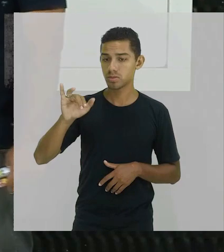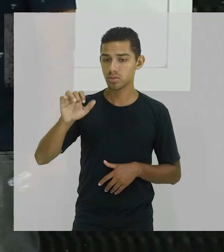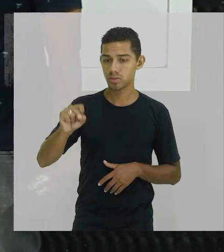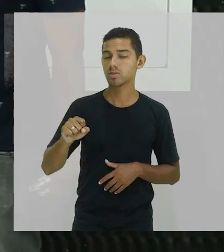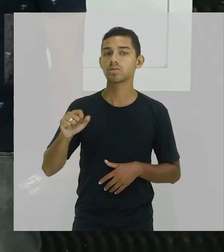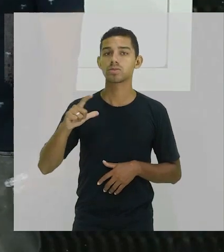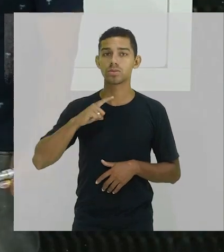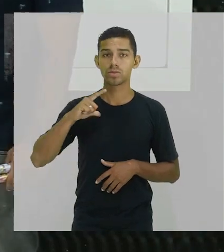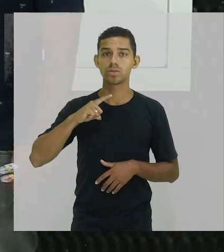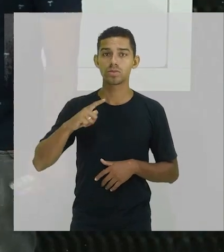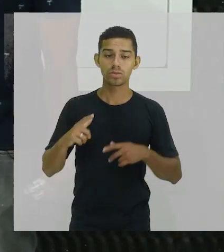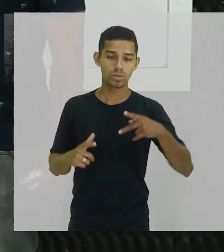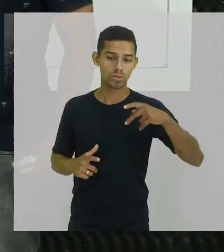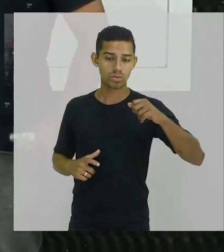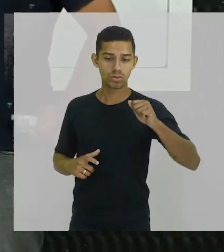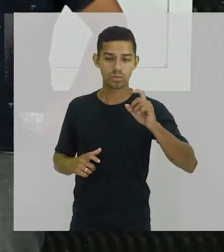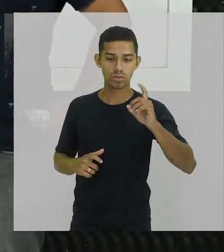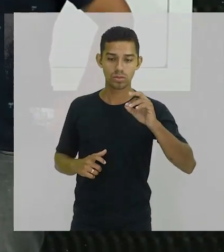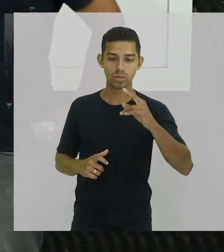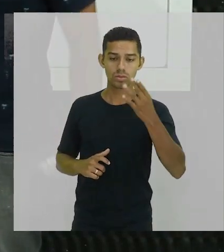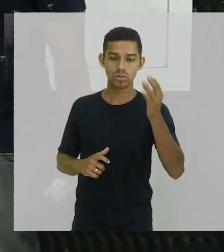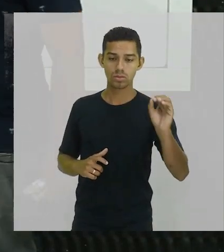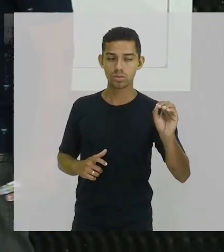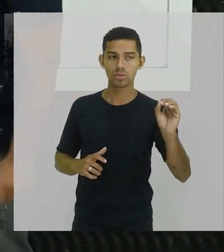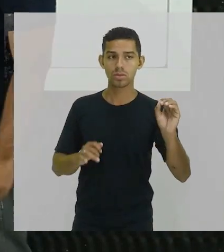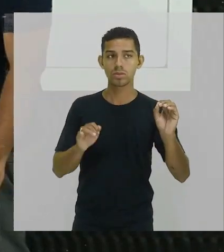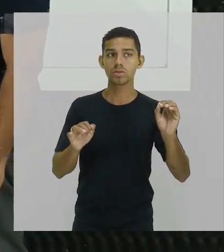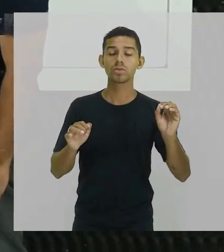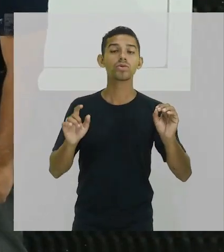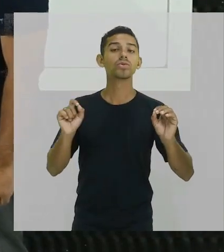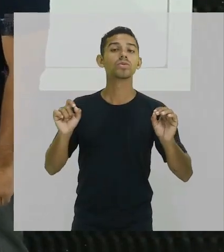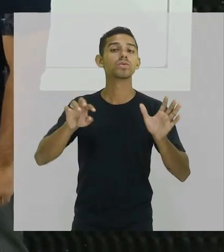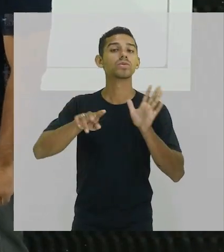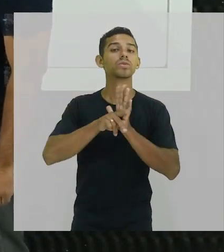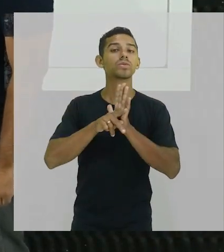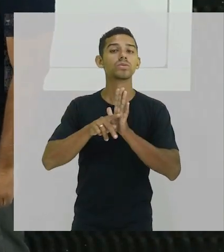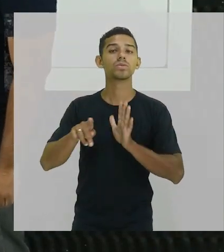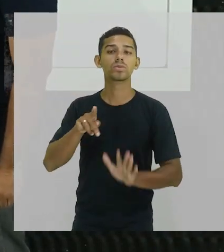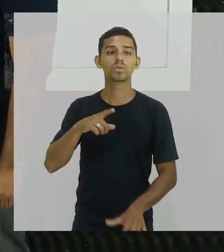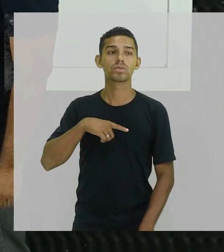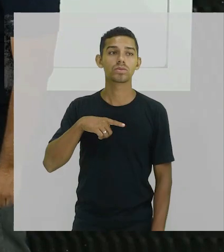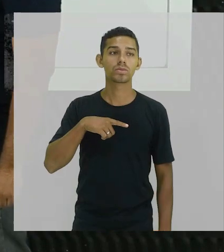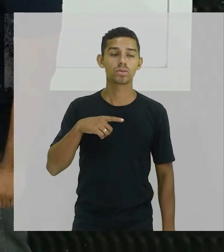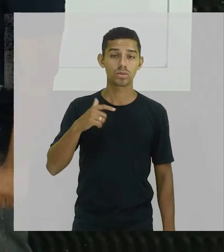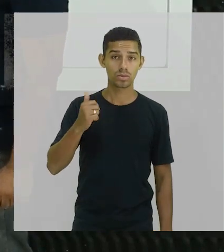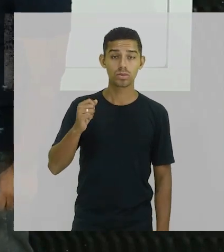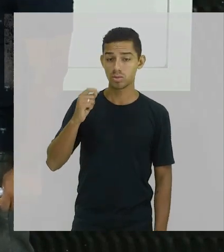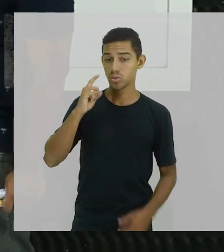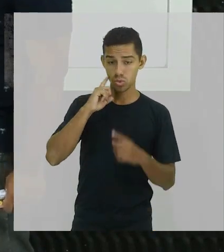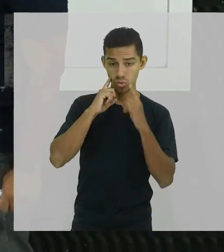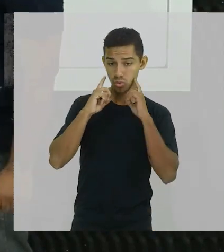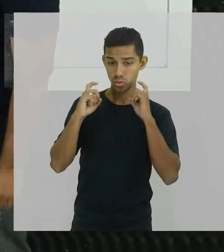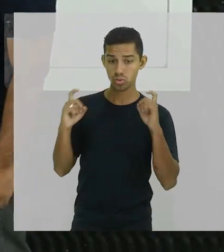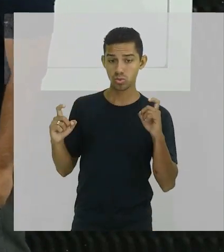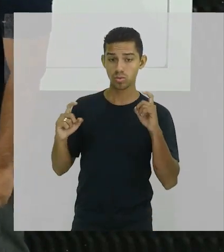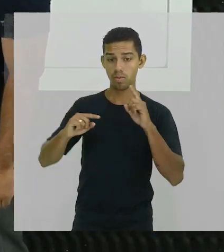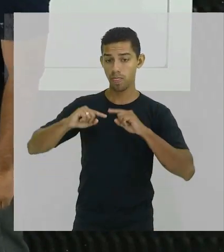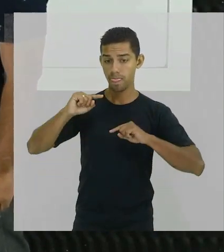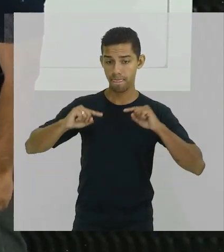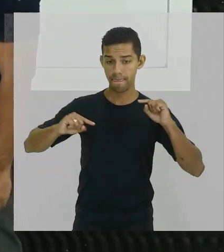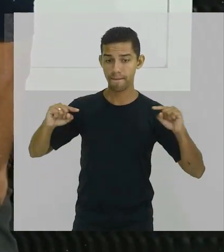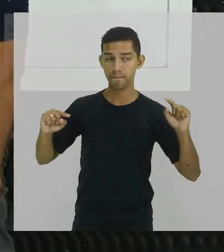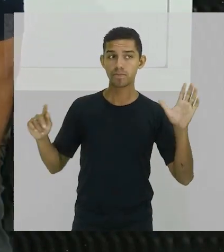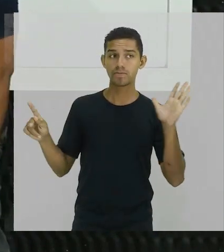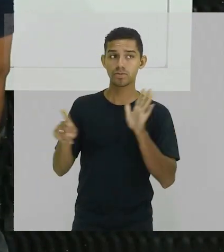padrão. O que o aparelho faz, o que o computador faz? Ele gera um som, né? Uma onda